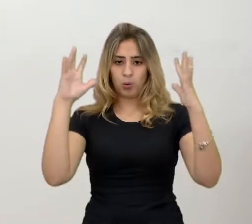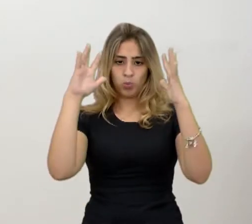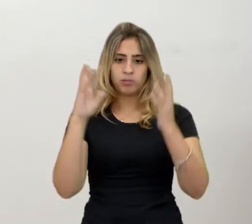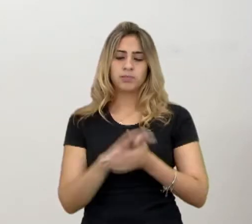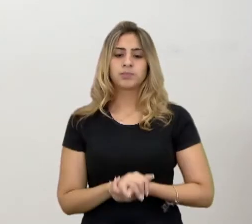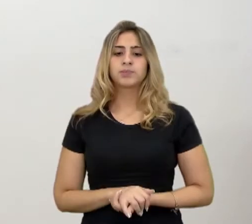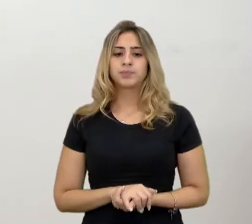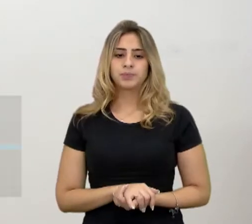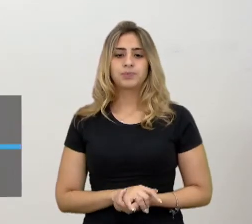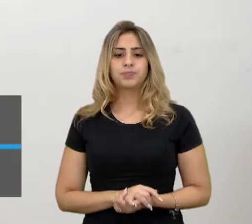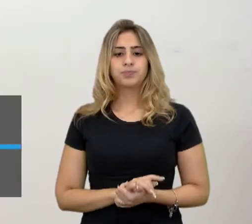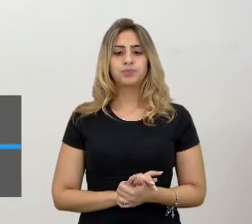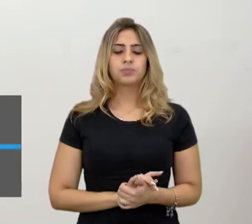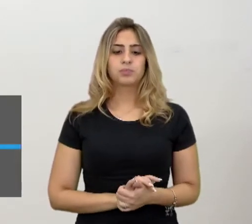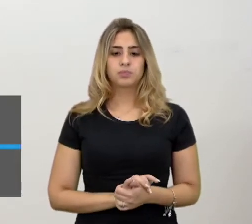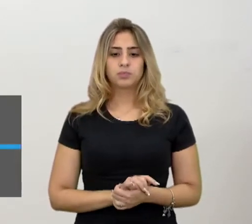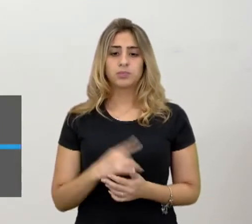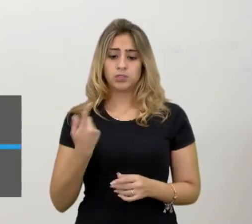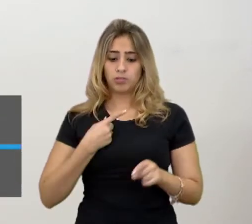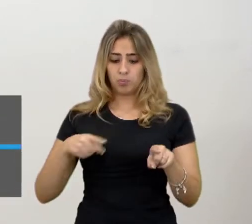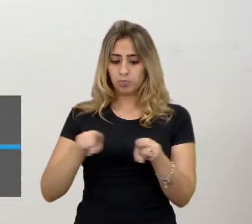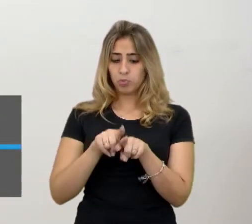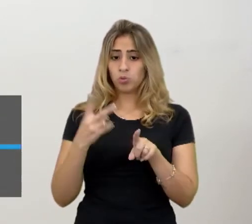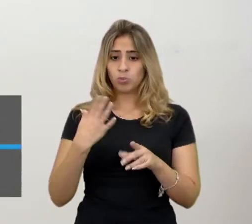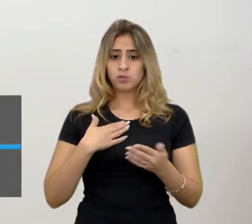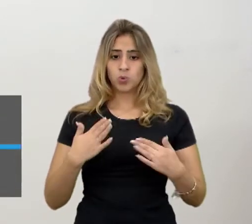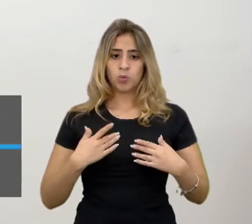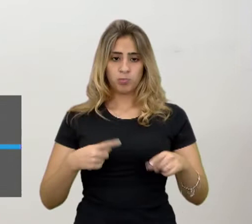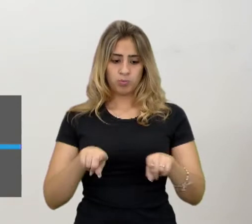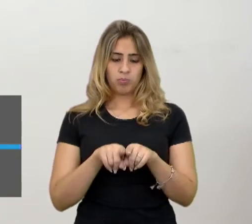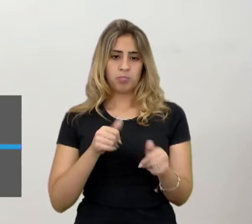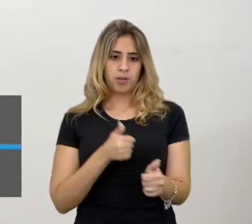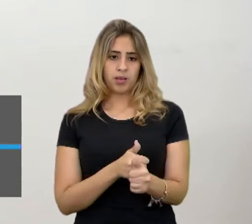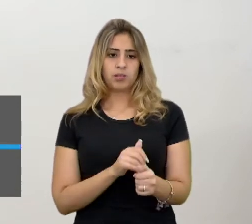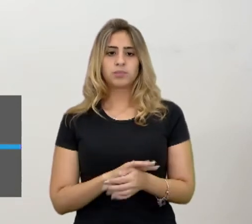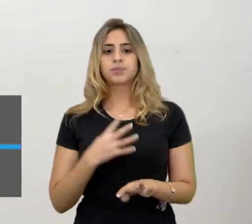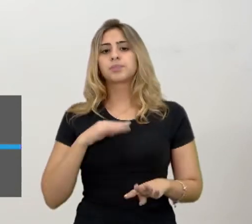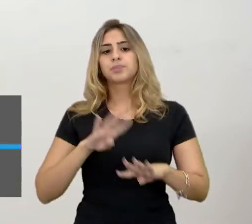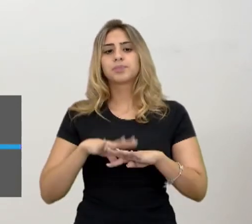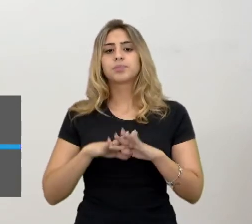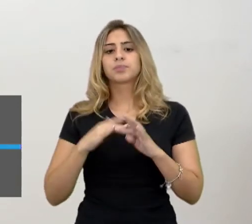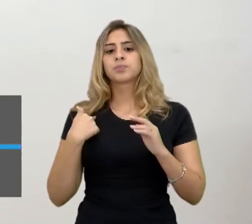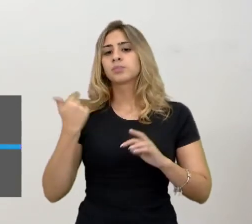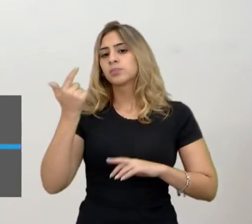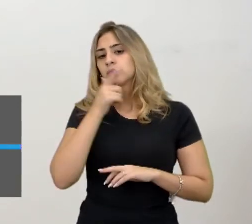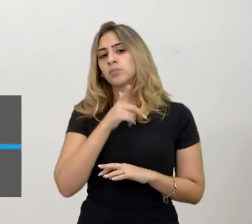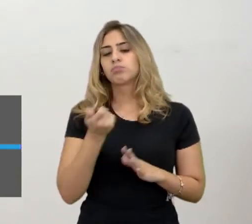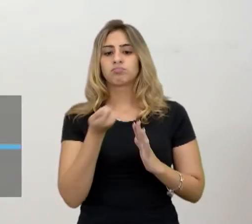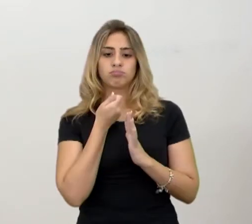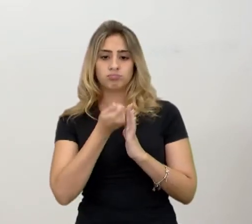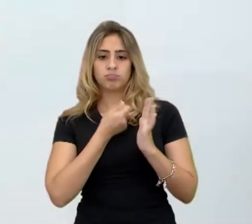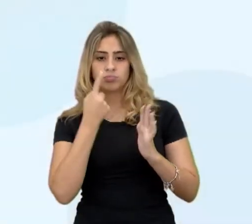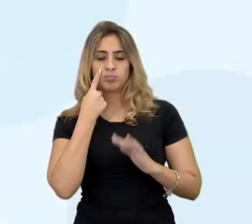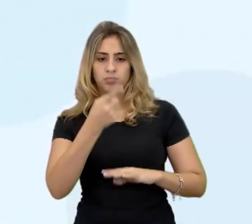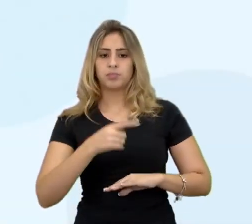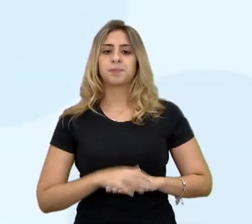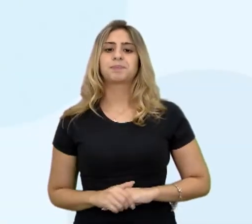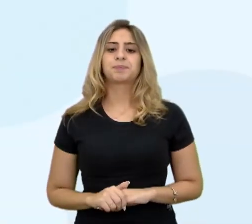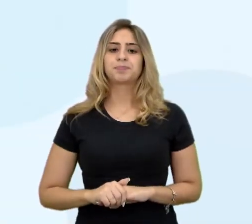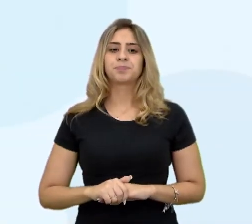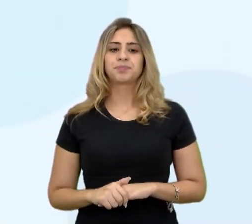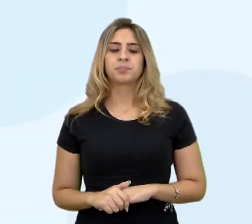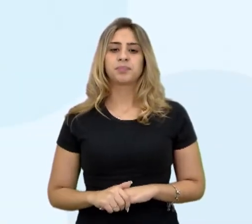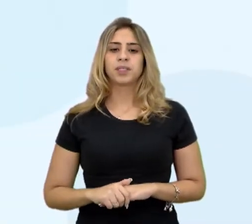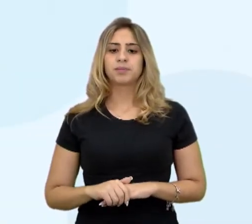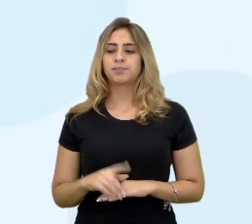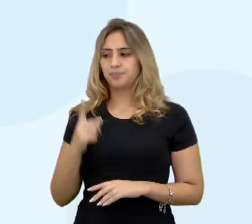inicial que a gente está encostando dois corpos aí, tá bom? Matematicamente, a gente consegue escrever isso. Olha lá, ó.